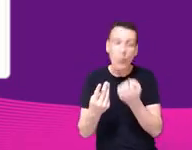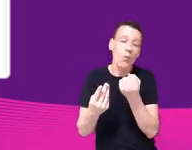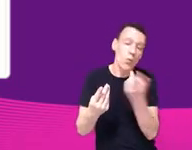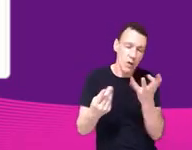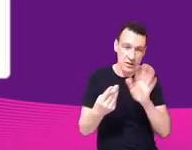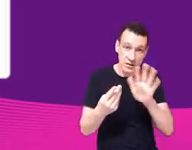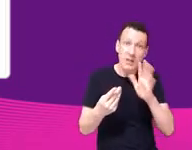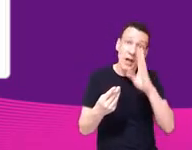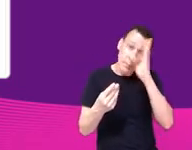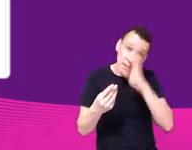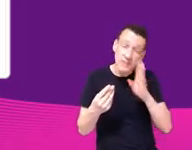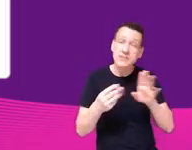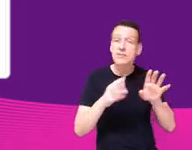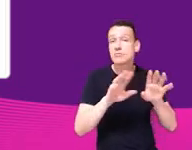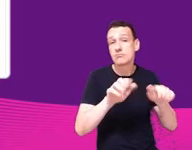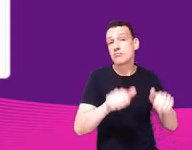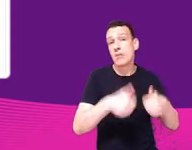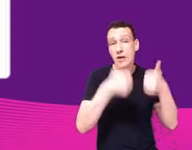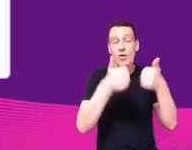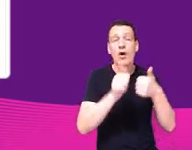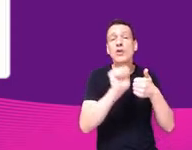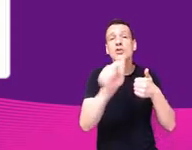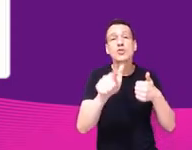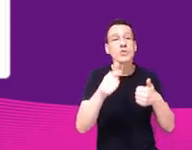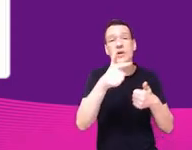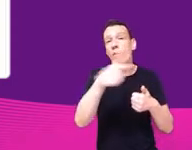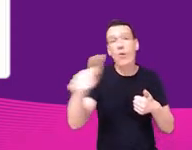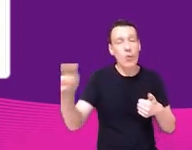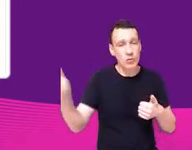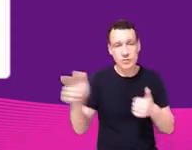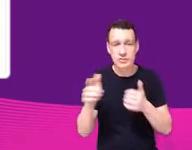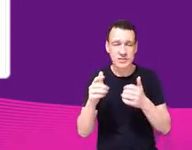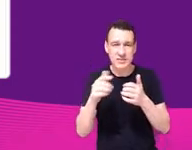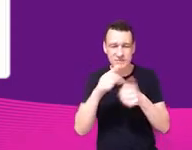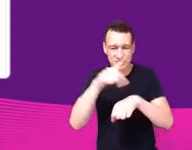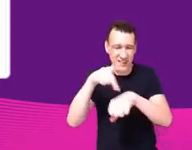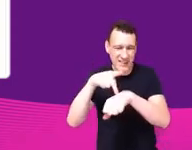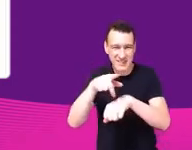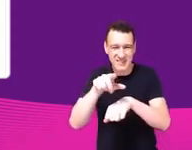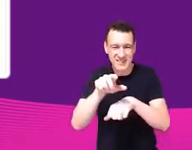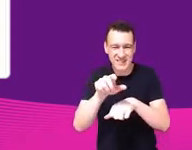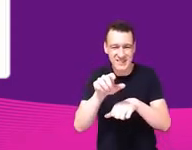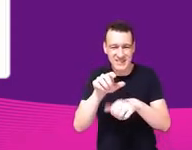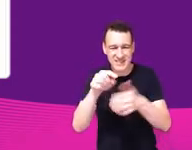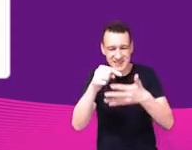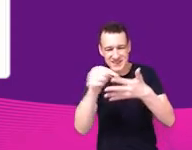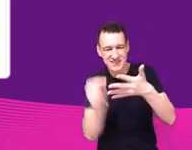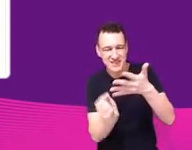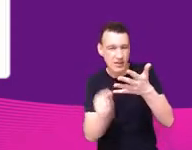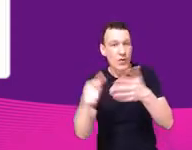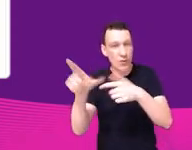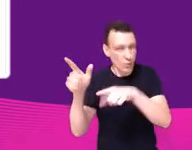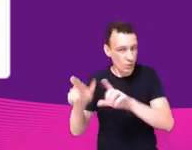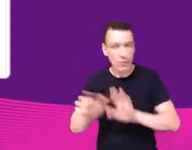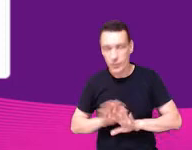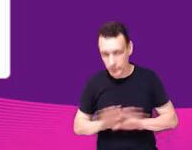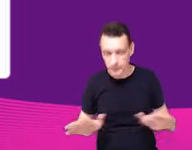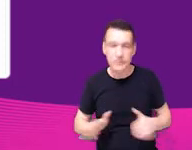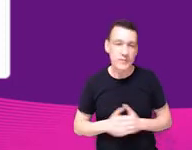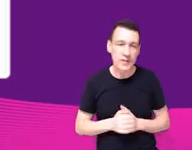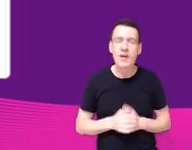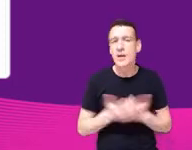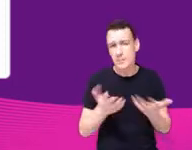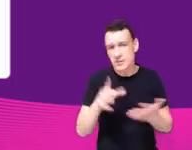bastante melhor que os outros membros do clube. Numericamente, evidentemente, em função de suas grandes populações, a